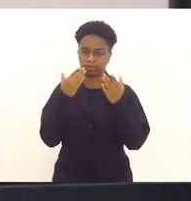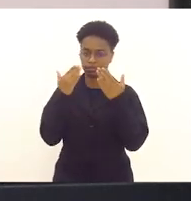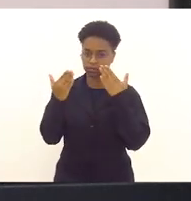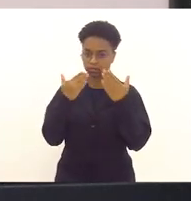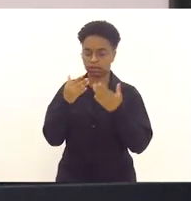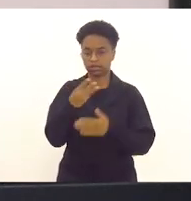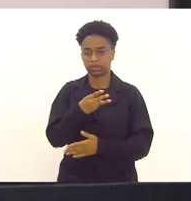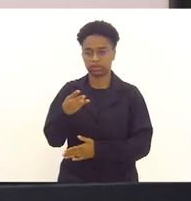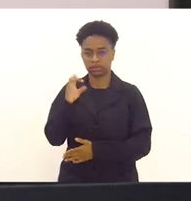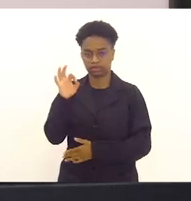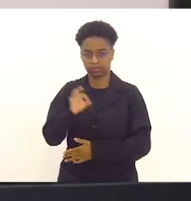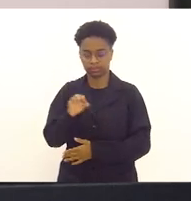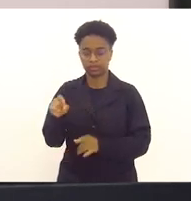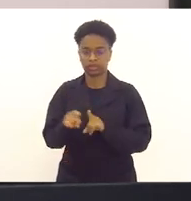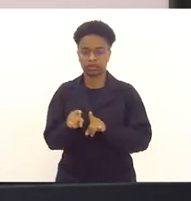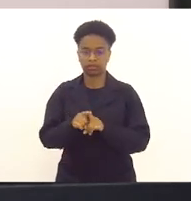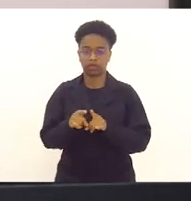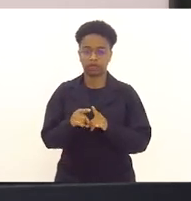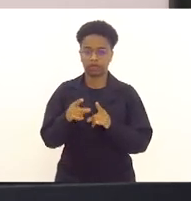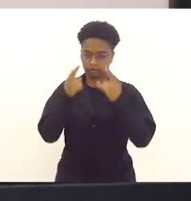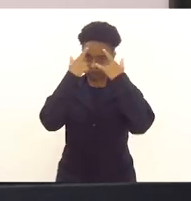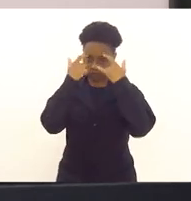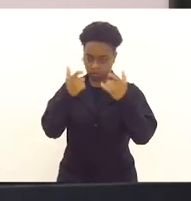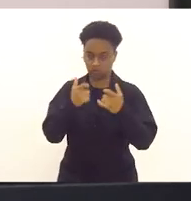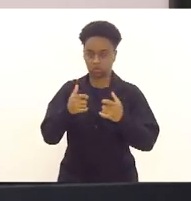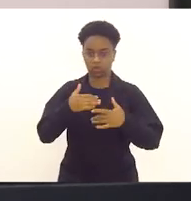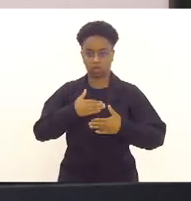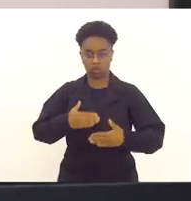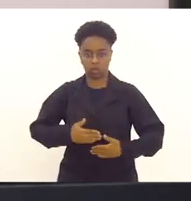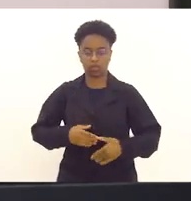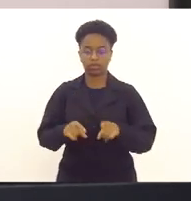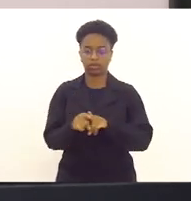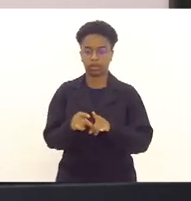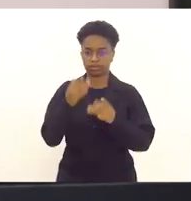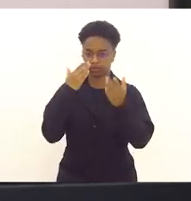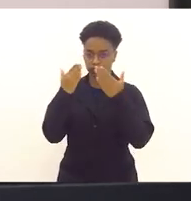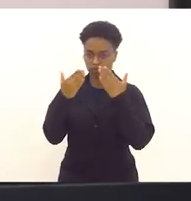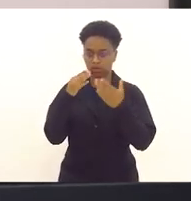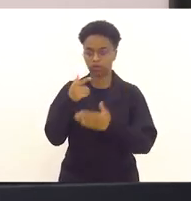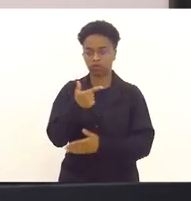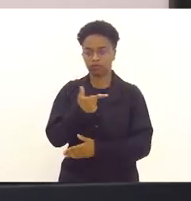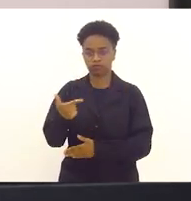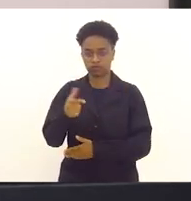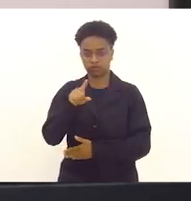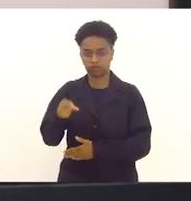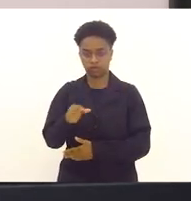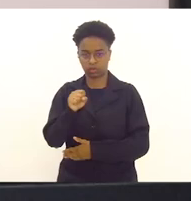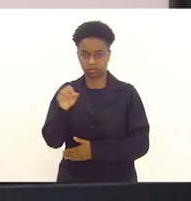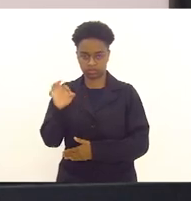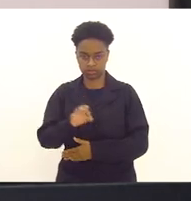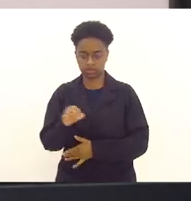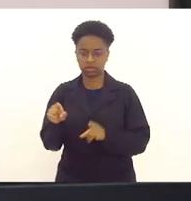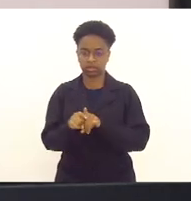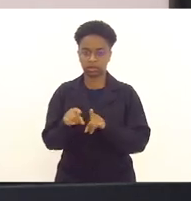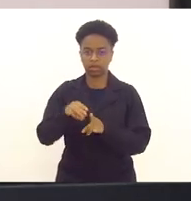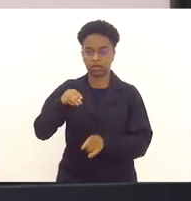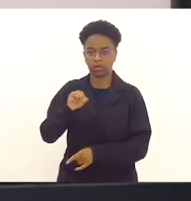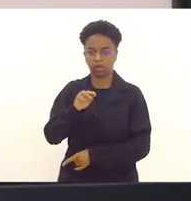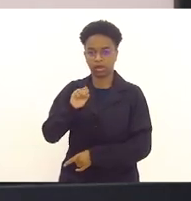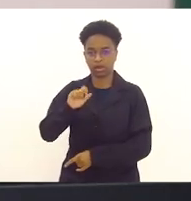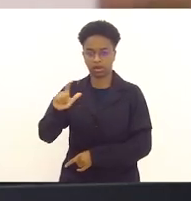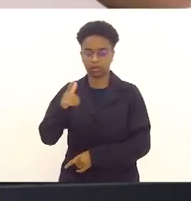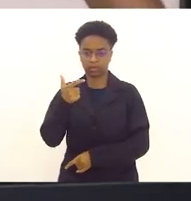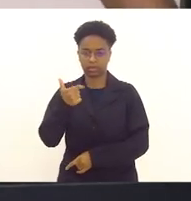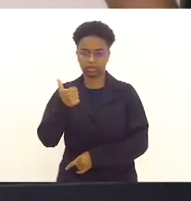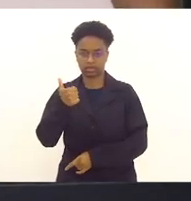a violência física e psicológica 22,8% e violência moral de 3,8 por cento